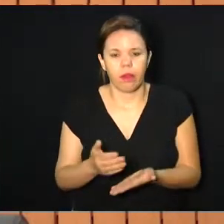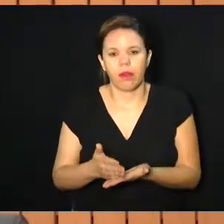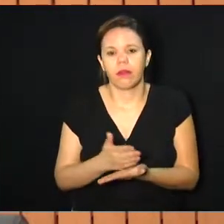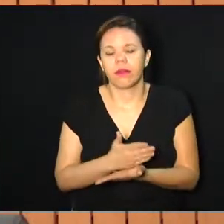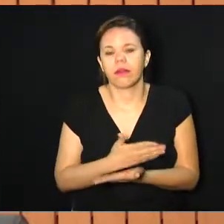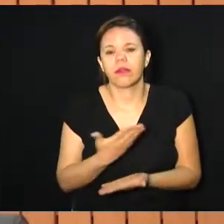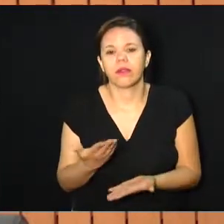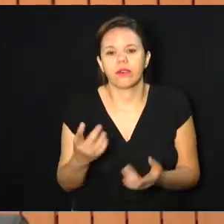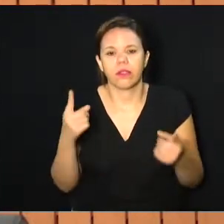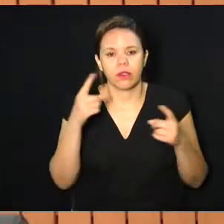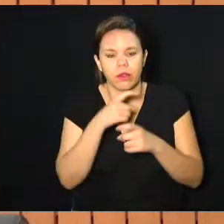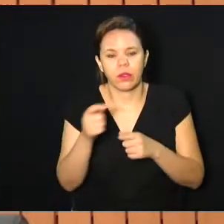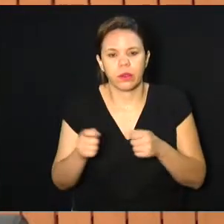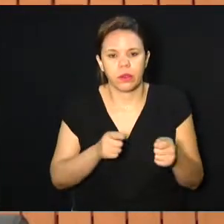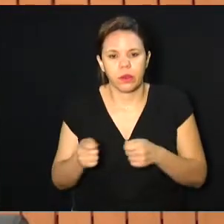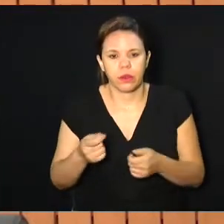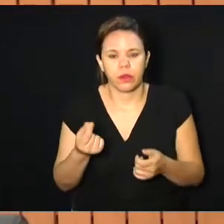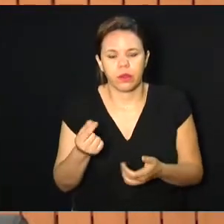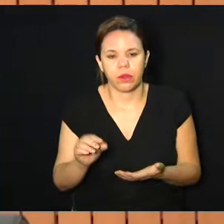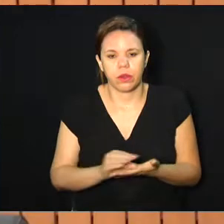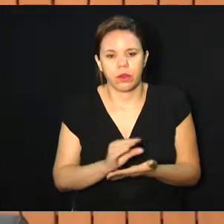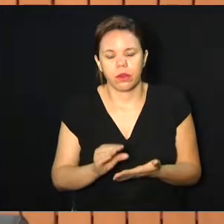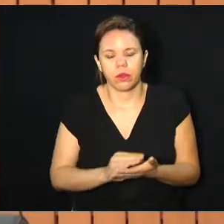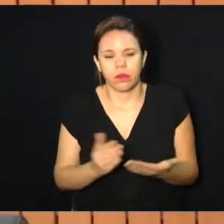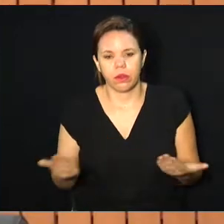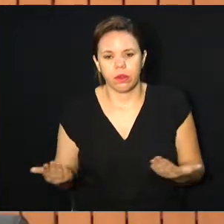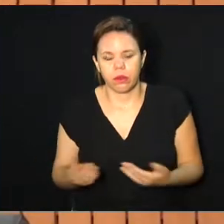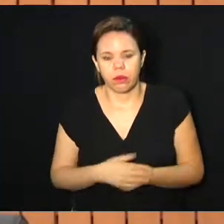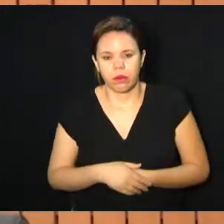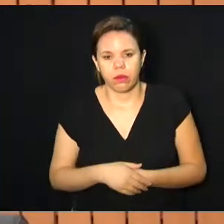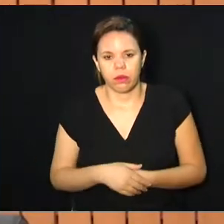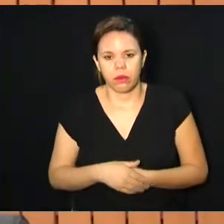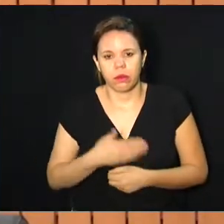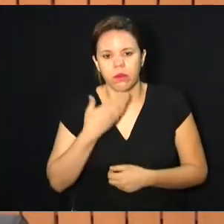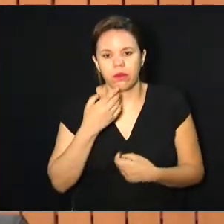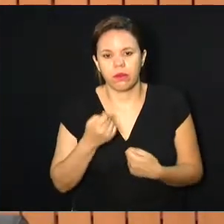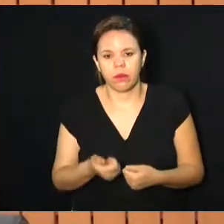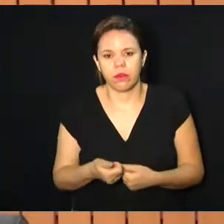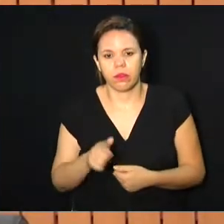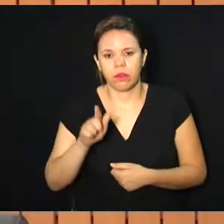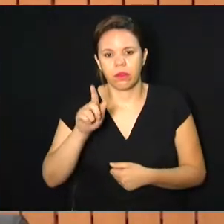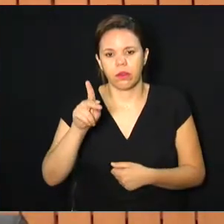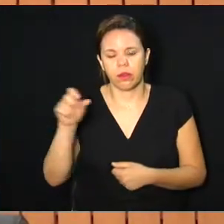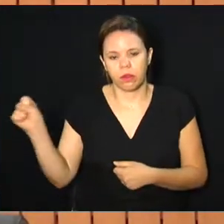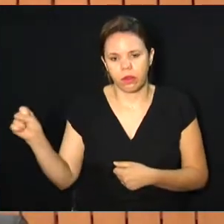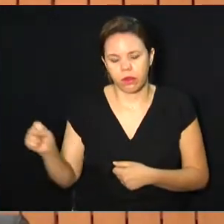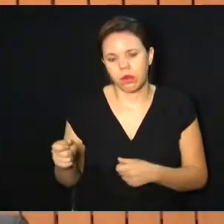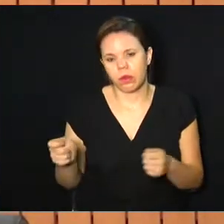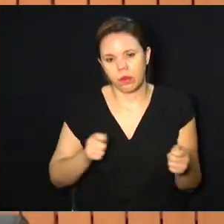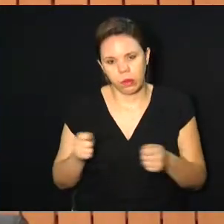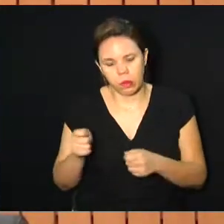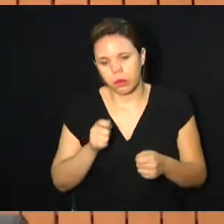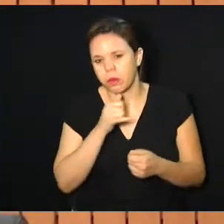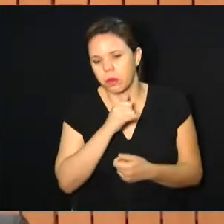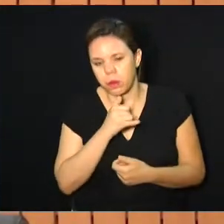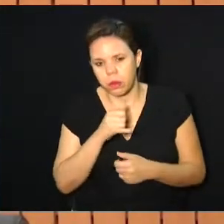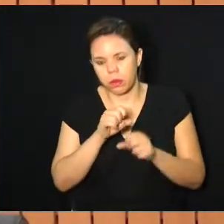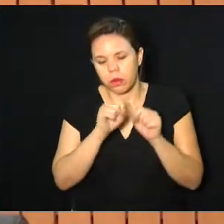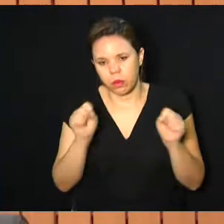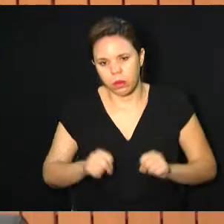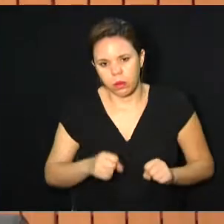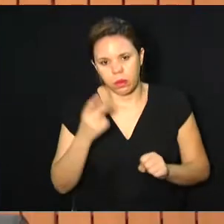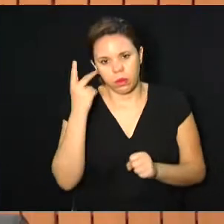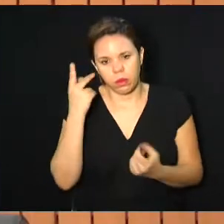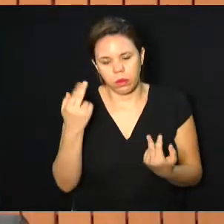a dificuldade de controlar o custo, mas é uma dificuldade que hoje está muito mais facilitada por GPS, por controles eletrônicos. O sistema de São Paulo vai ter